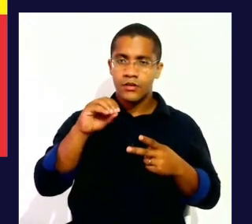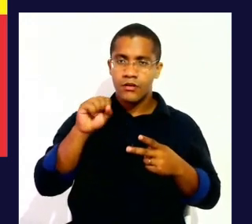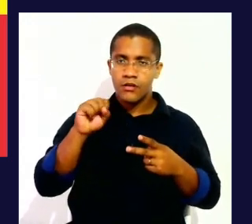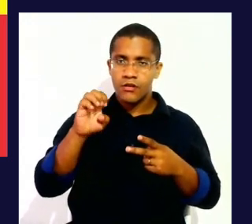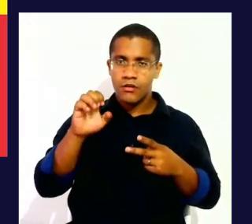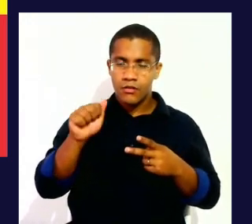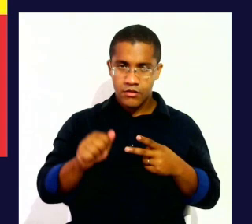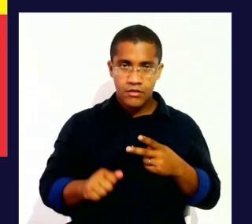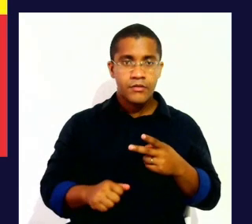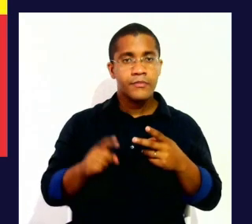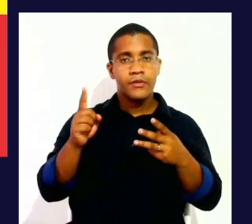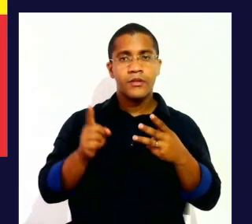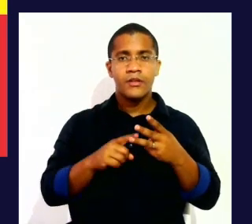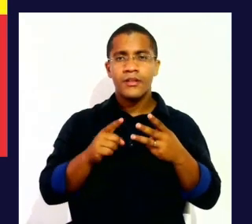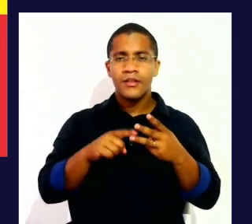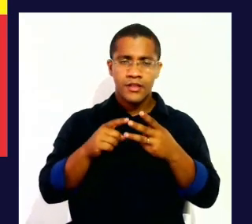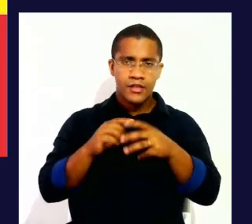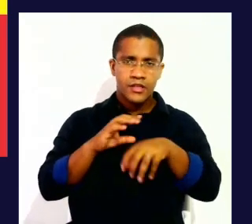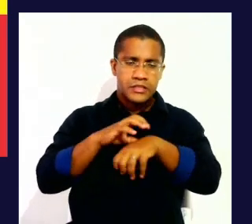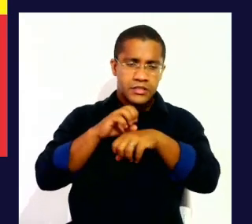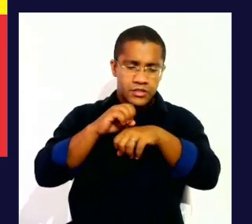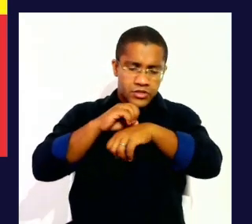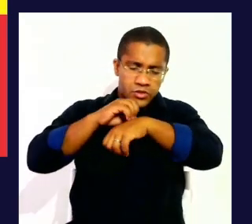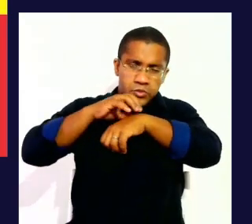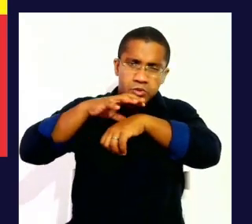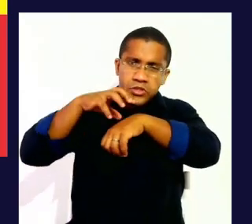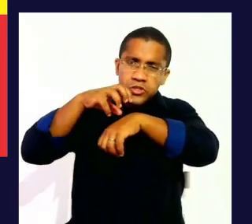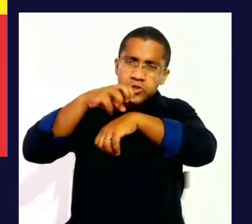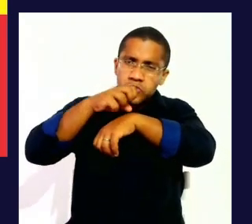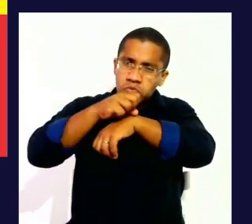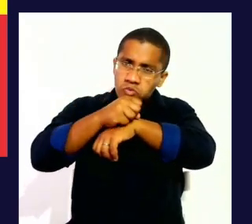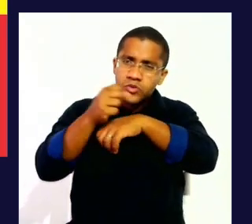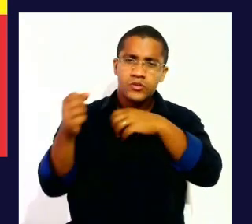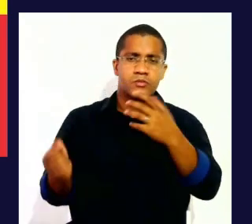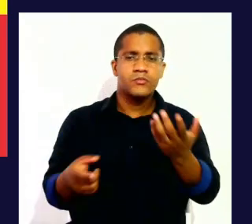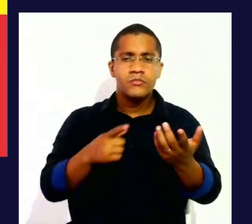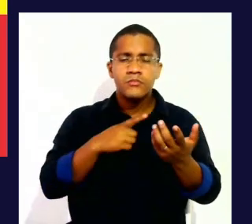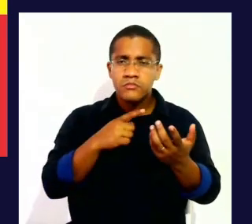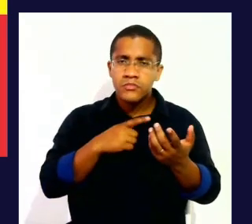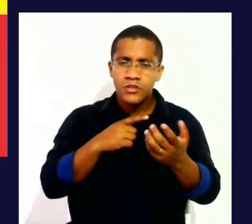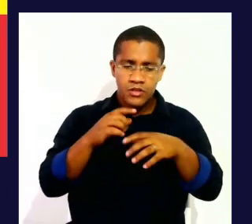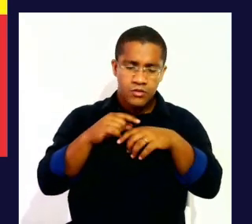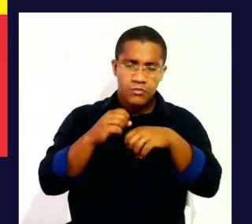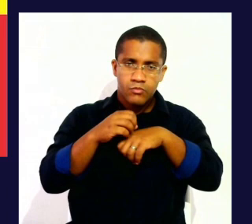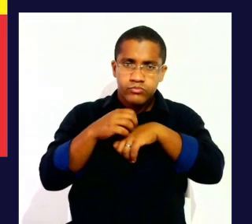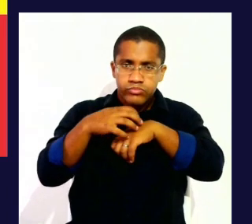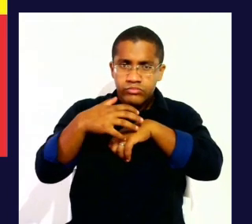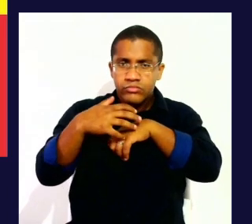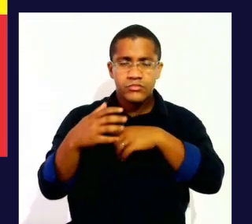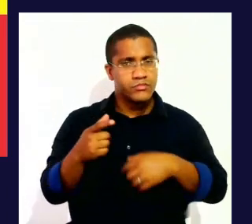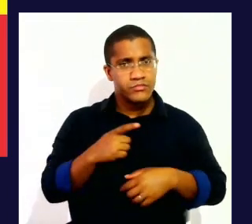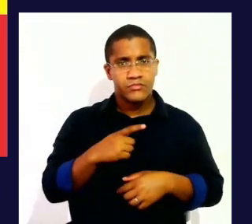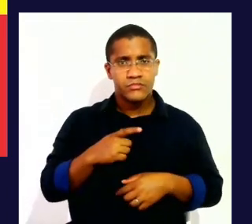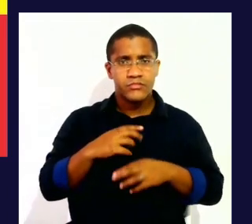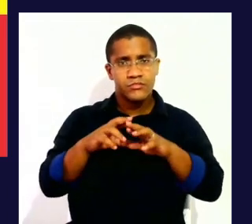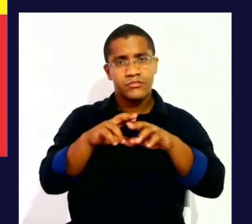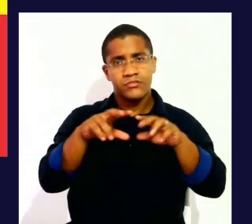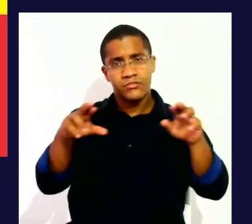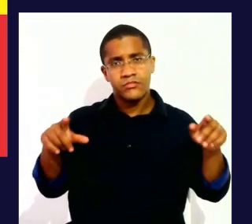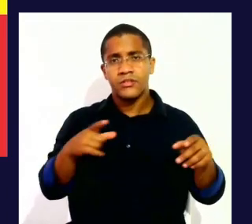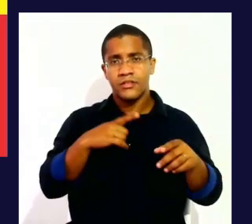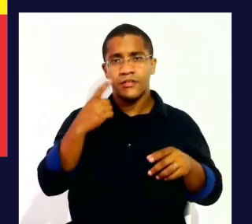Atividade viciosa, edema, equimose, relação anormal das superfícies articulares